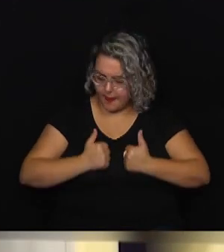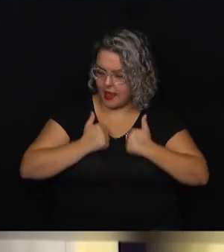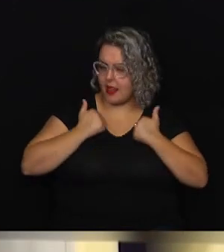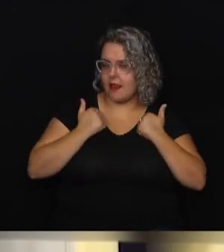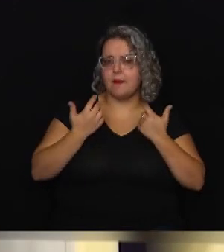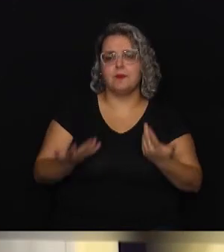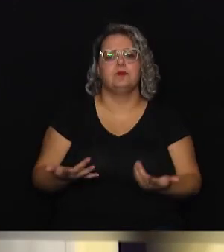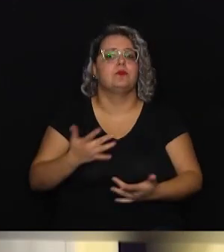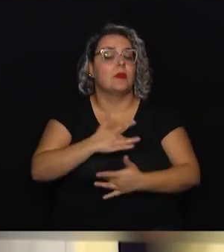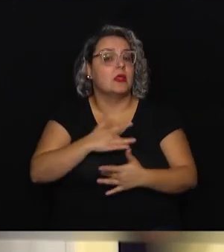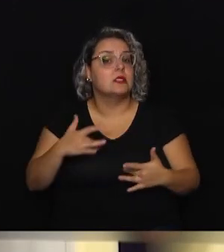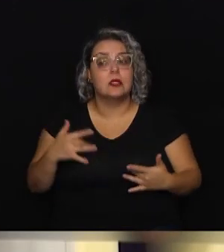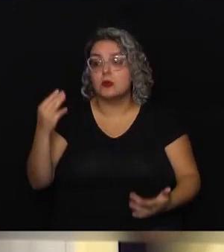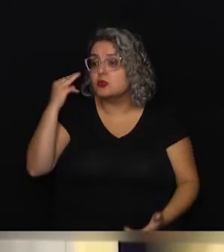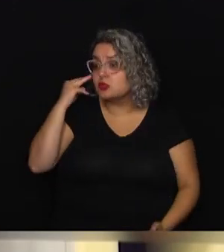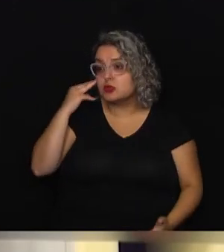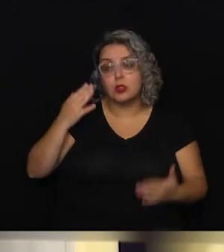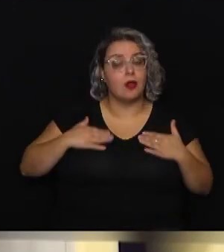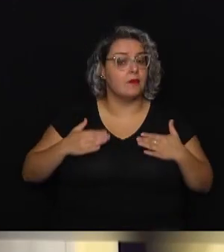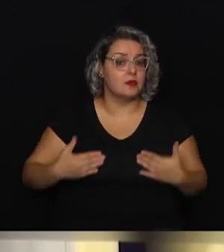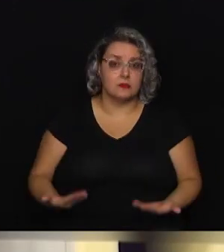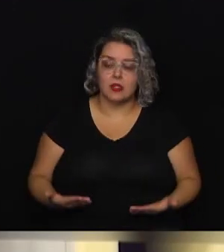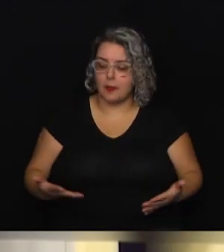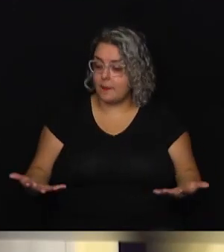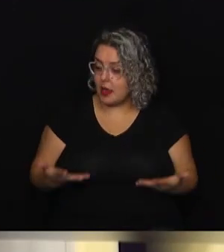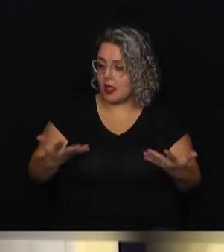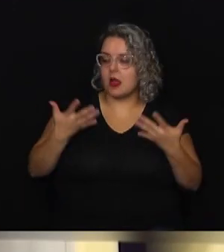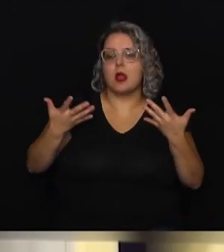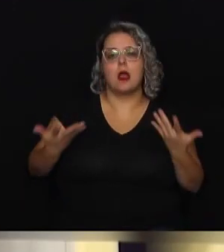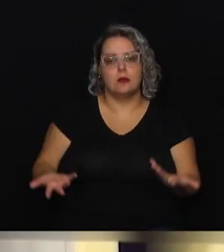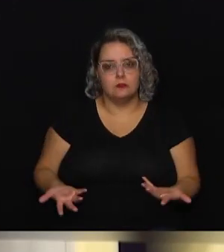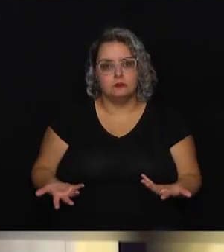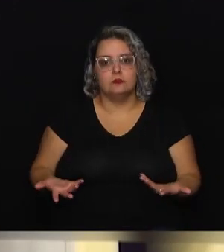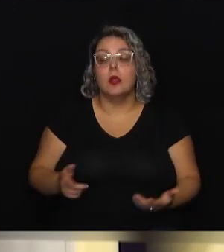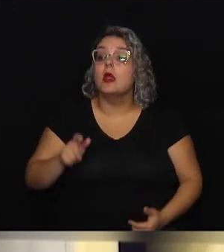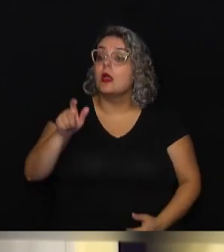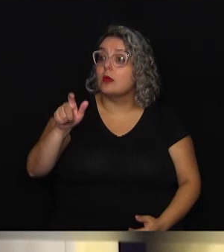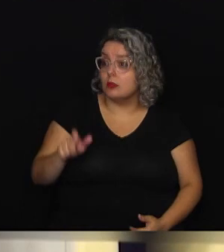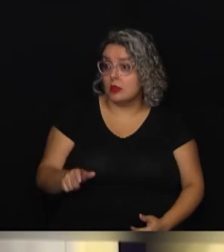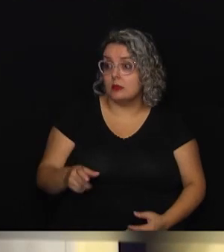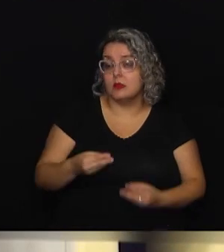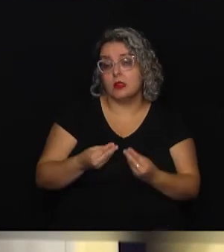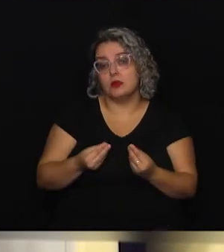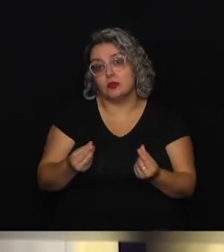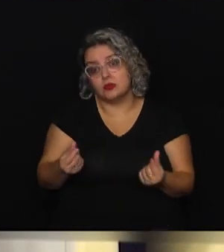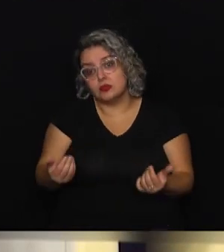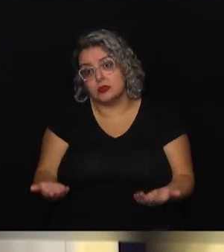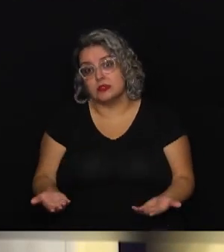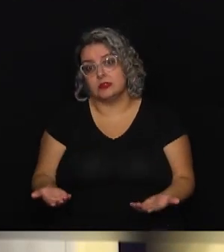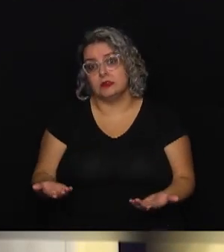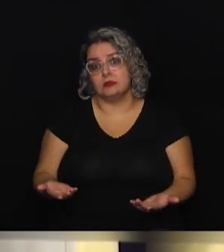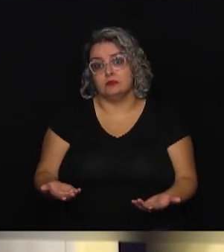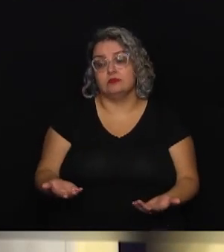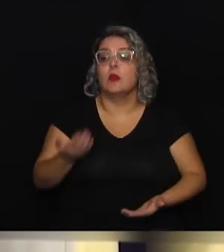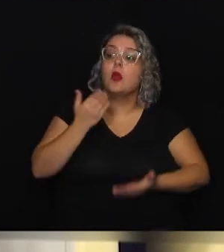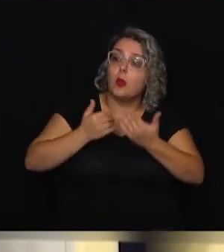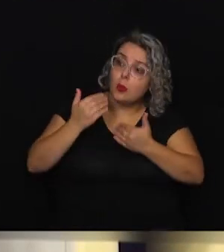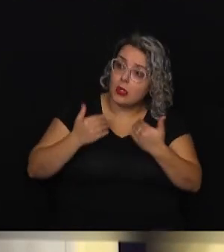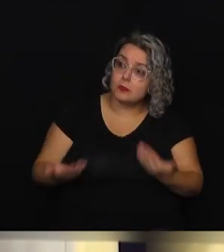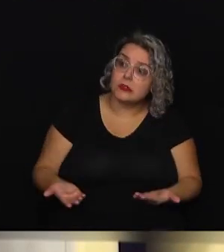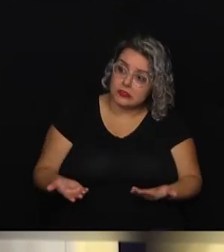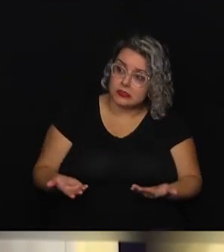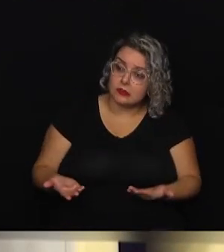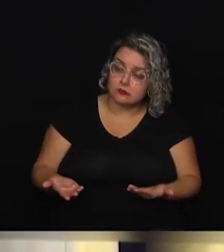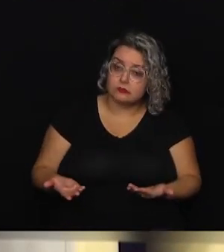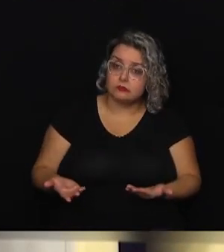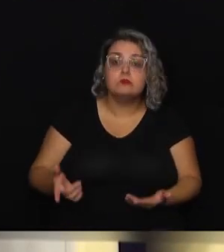a saúde mental, é a saúde física, é a disposição. E uma pessoa fragilizada com a alimentação,